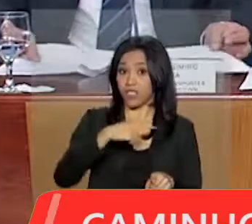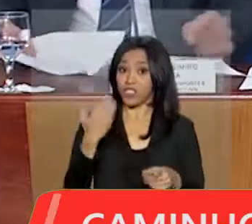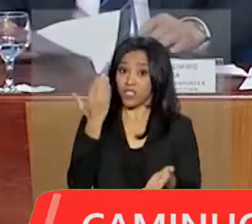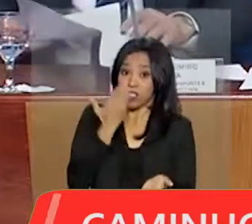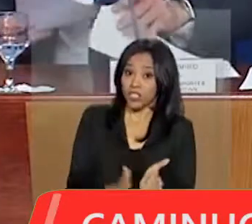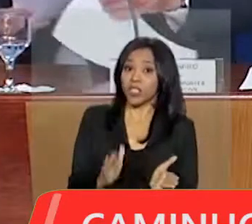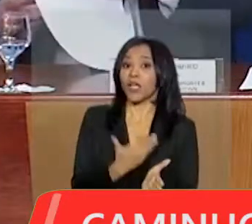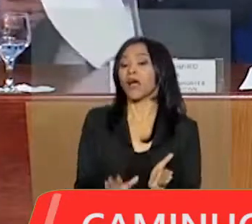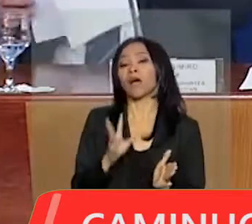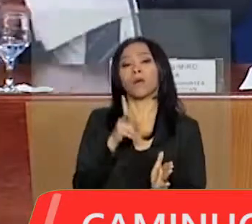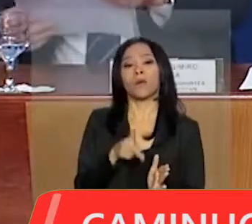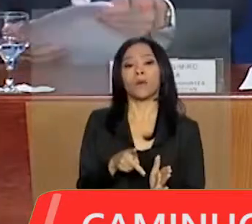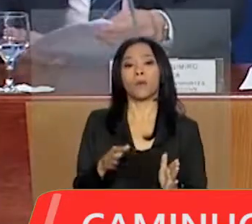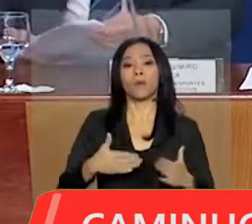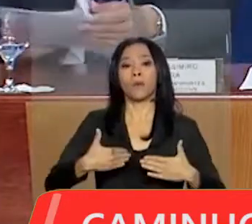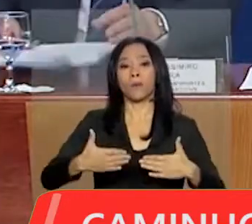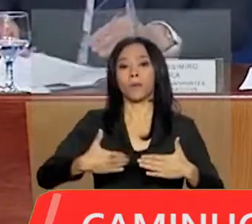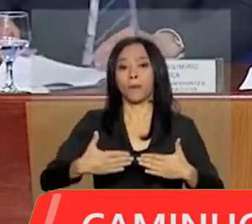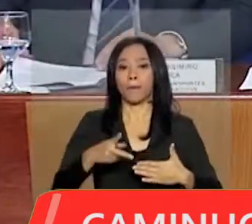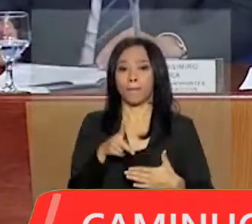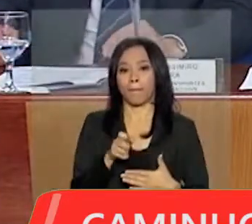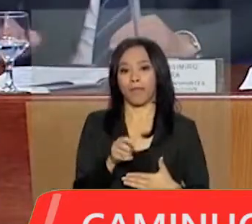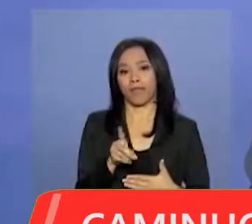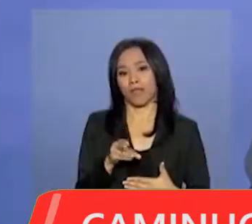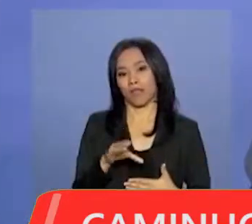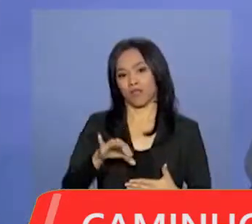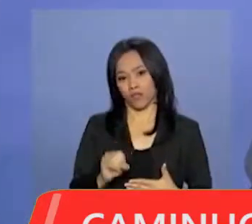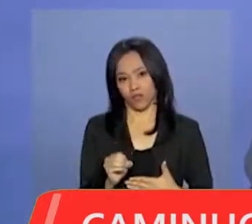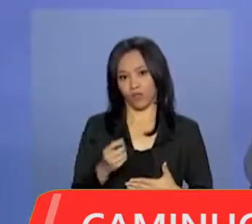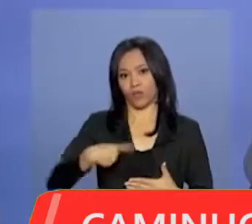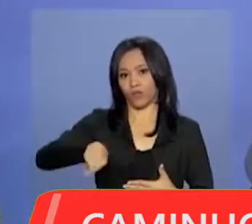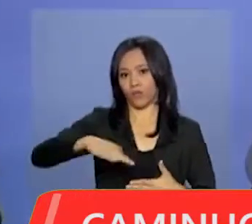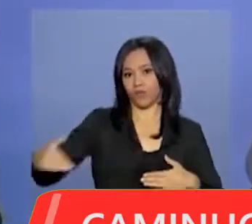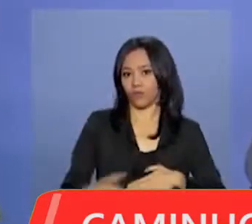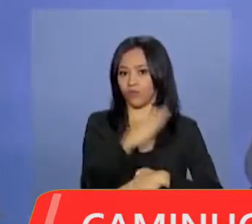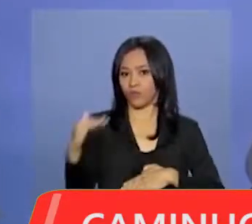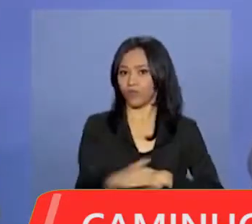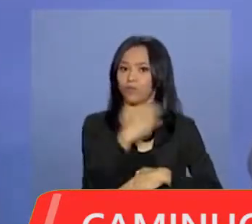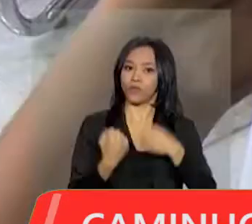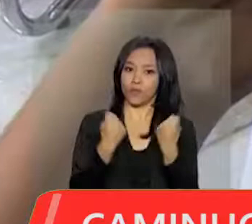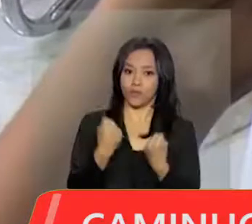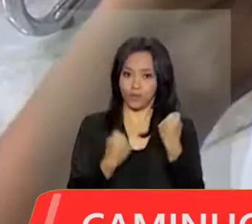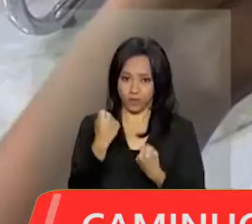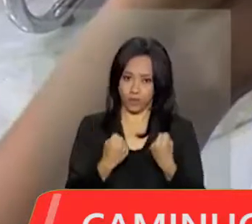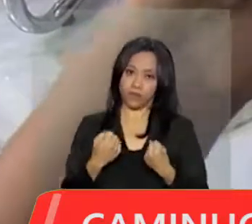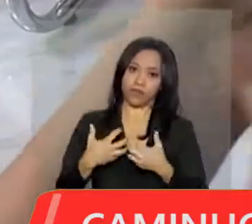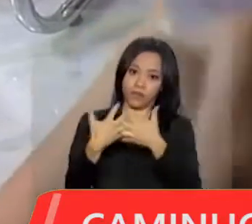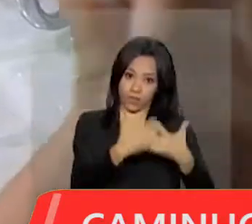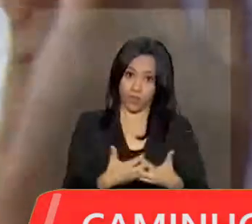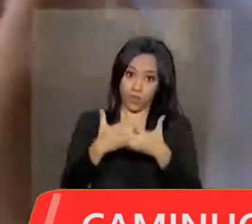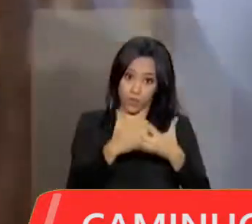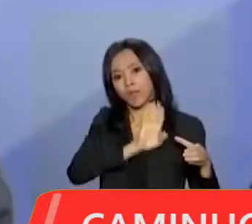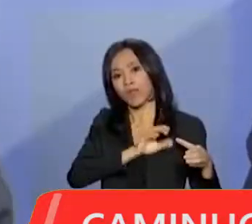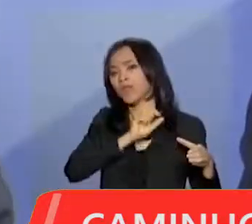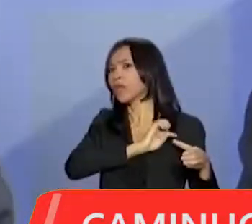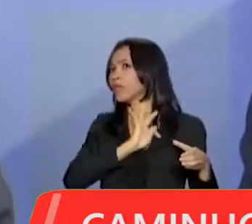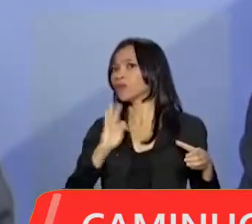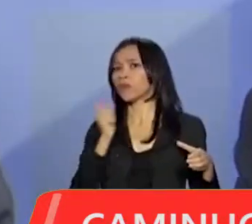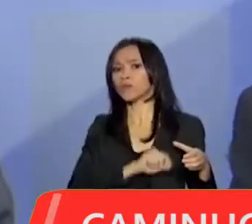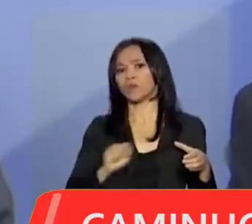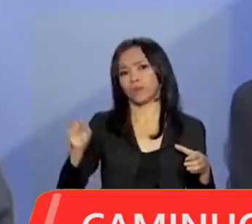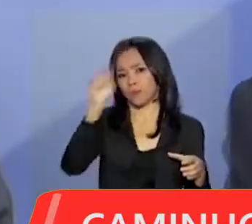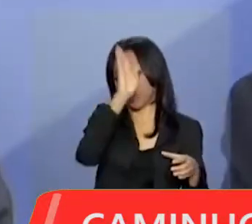A Confederação Nacional dos Transportadores Anônimos, a CNTA, que representa mais de 1 milhão de trabalhadores da